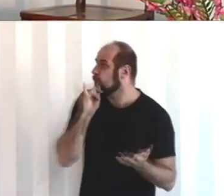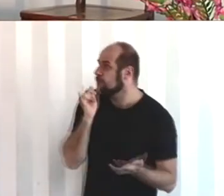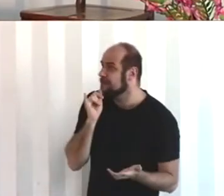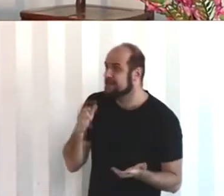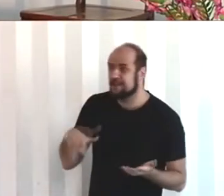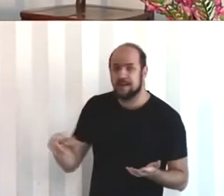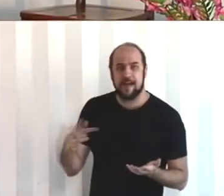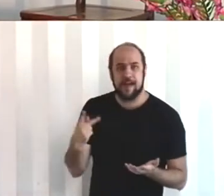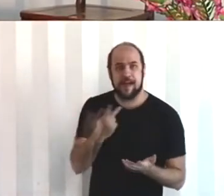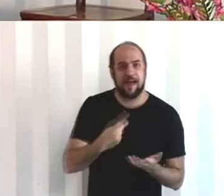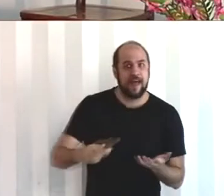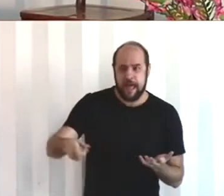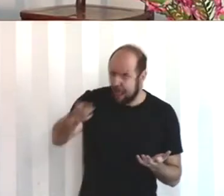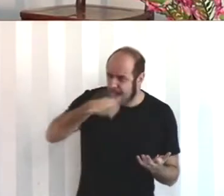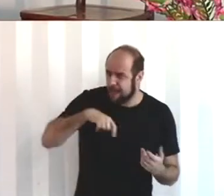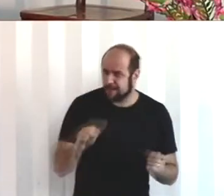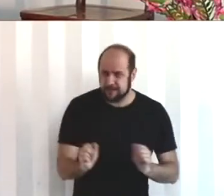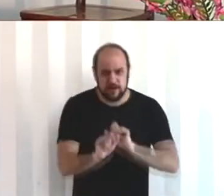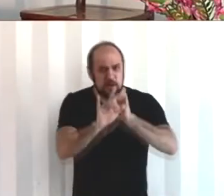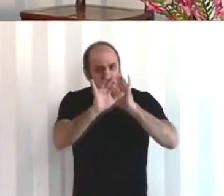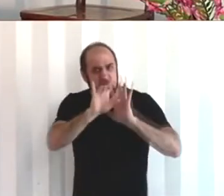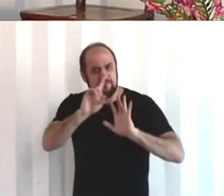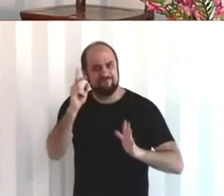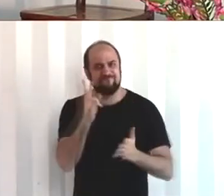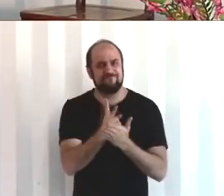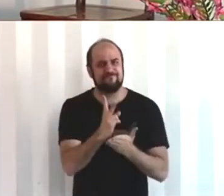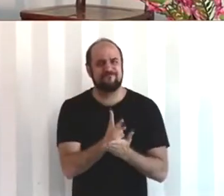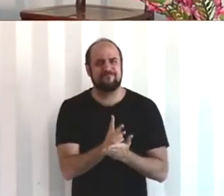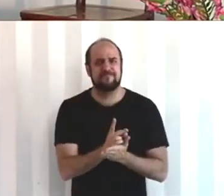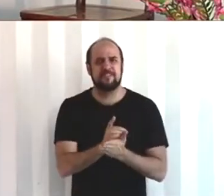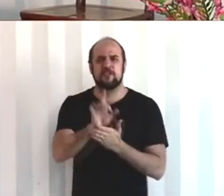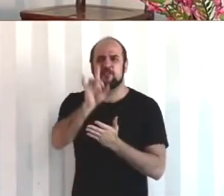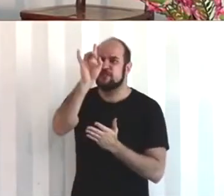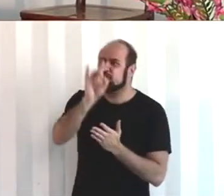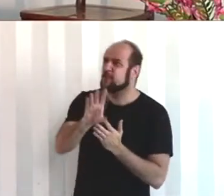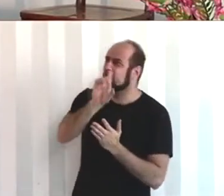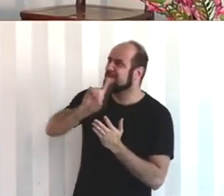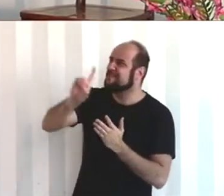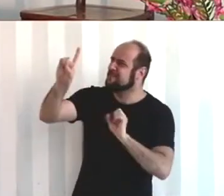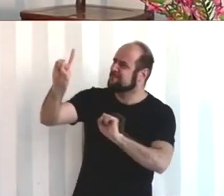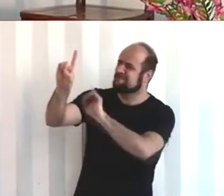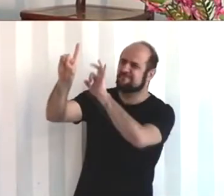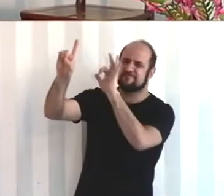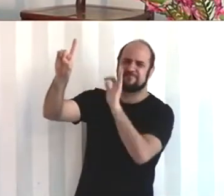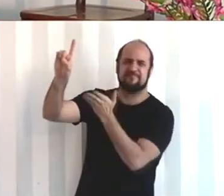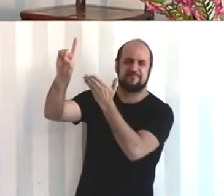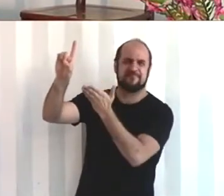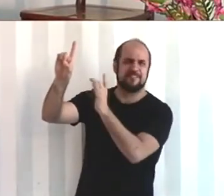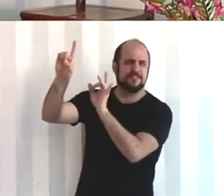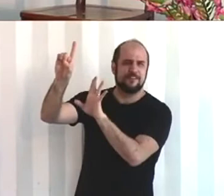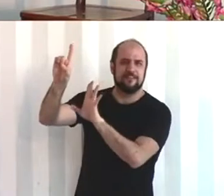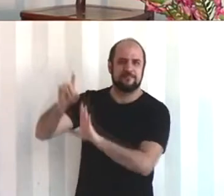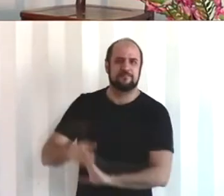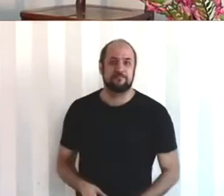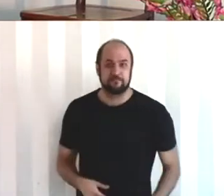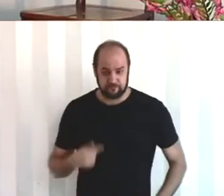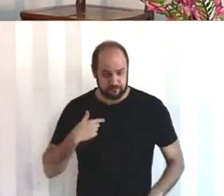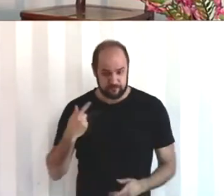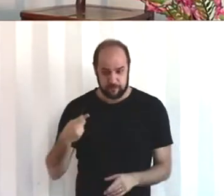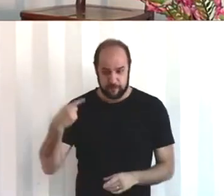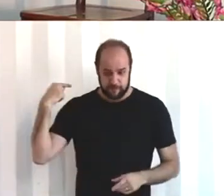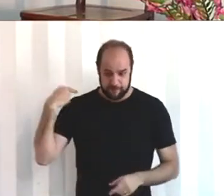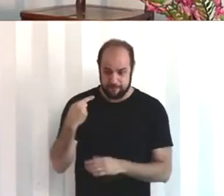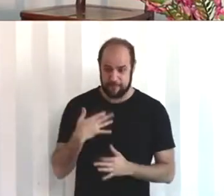louvor e para a glória do Senhor. Só lhe deu glória. Estava analisando essa semana o Evangelho de Lucas, e eu